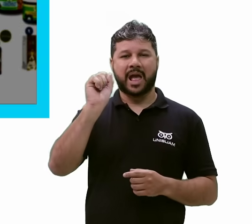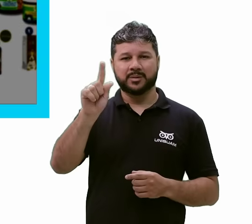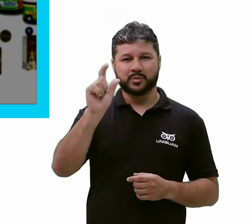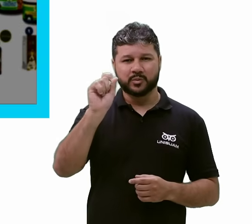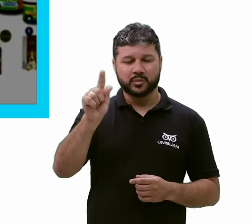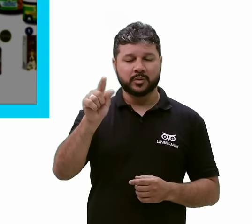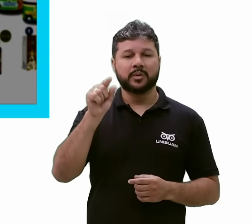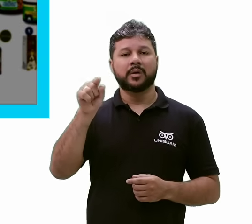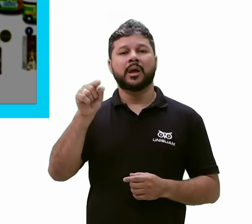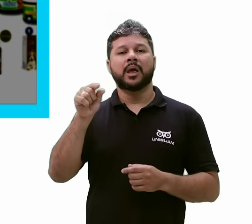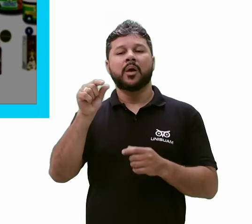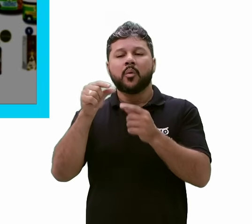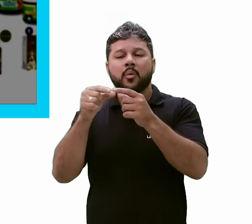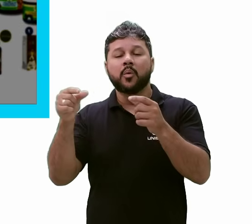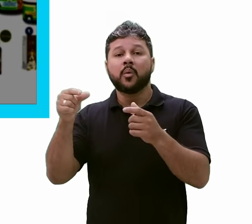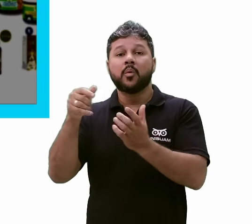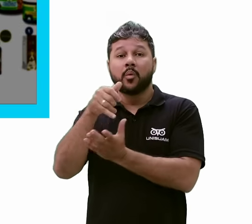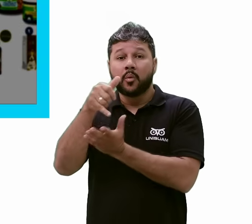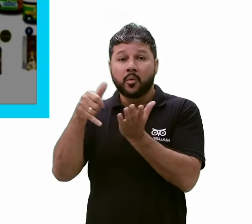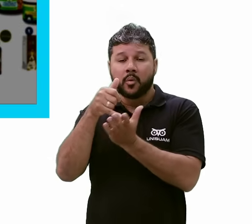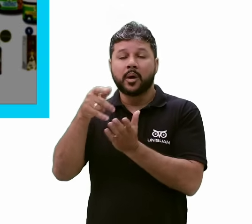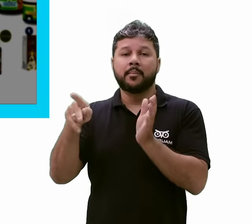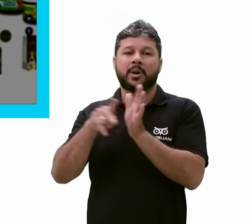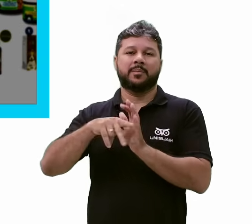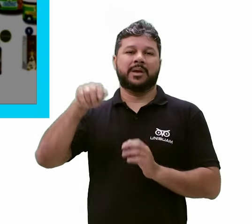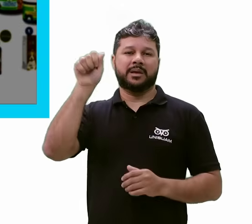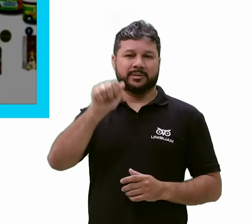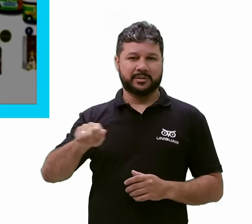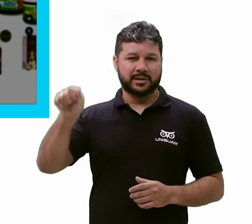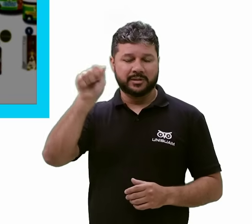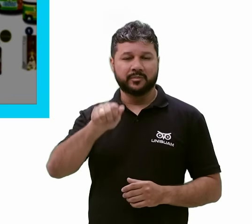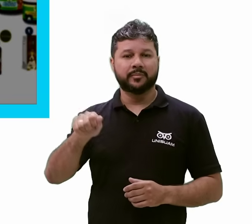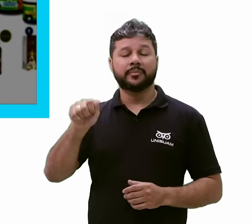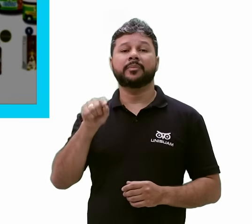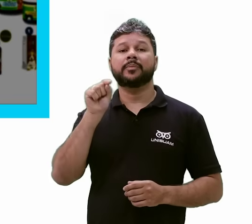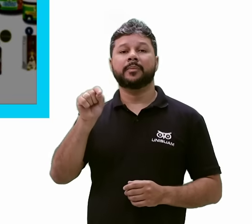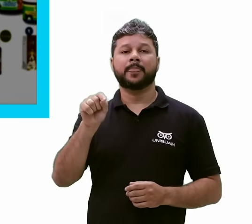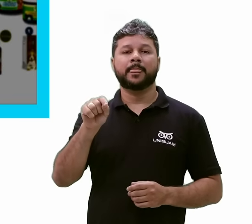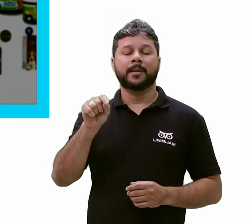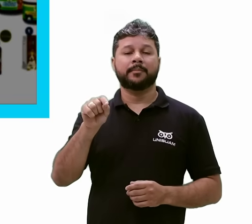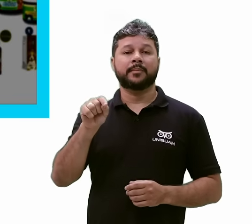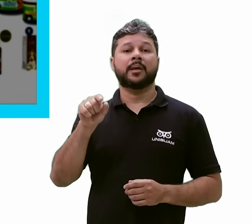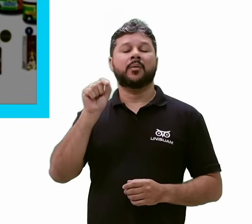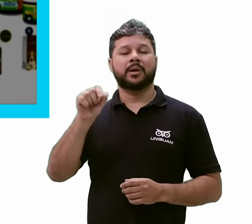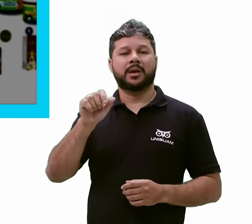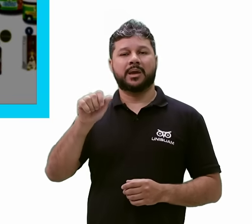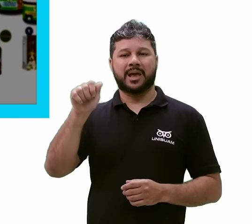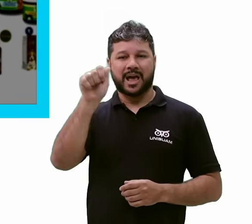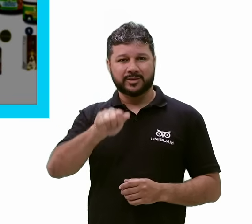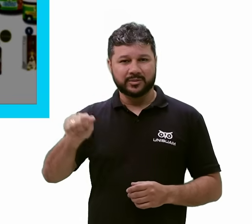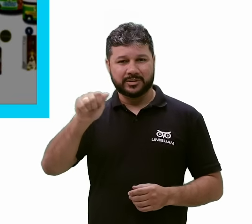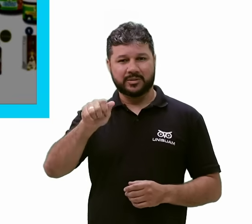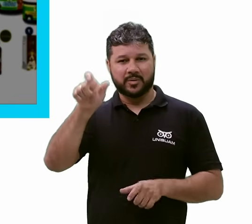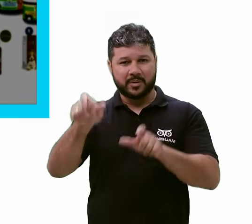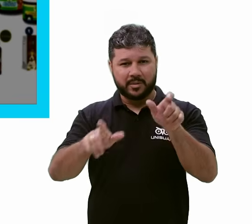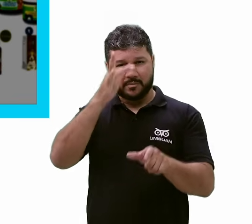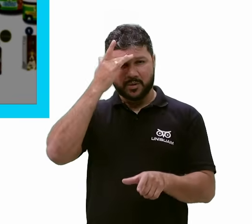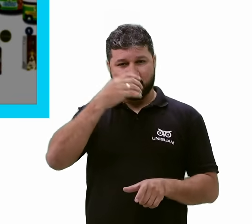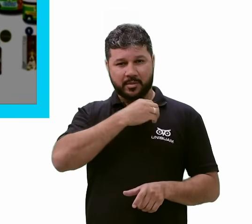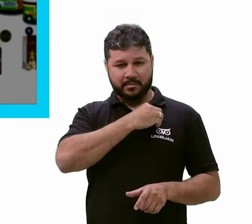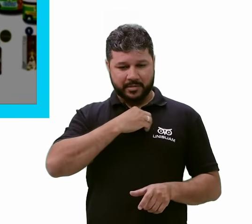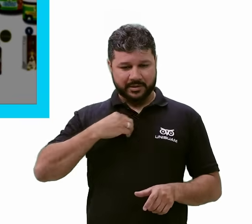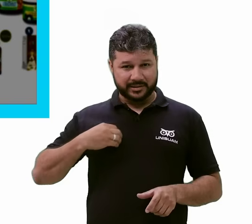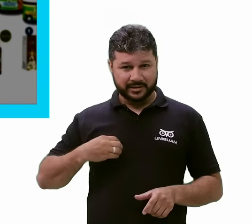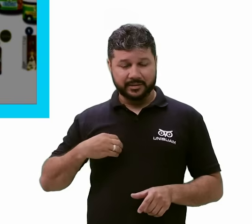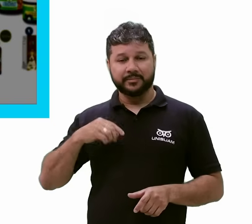de cima aqui azul são frascos de óleo de associação, tá? Esse aqui especificamente da APEC, que é uma associação de